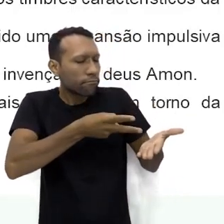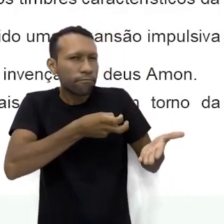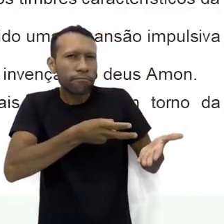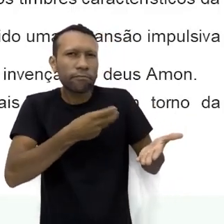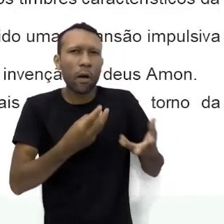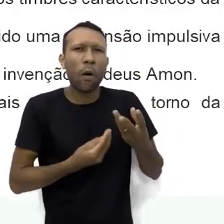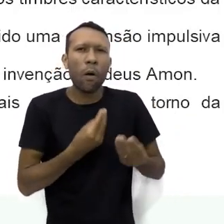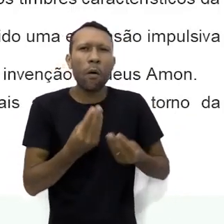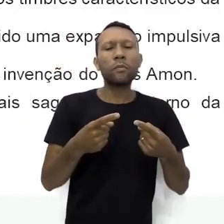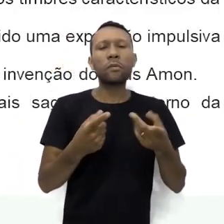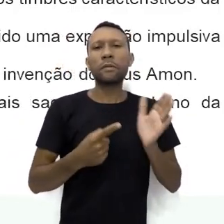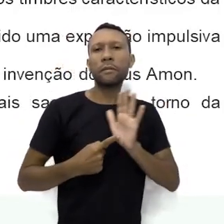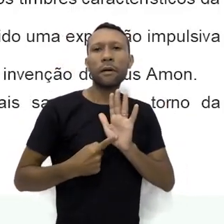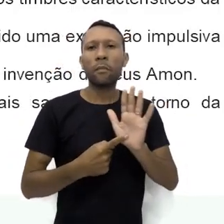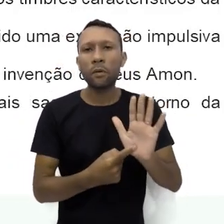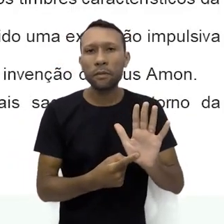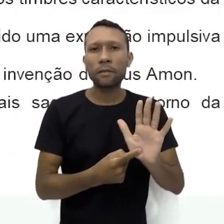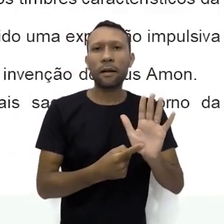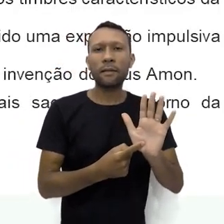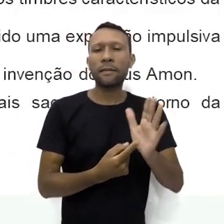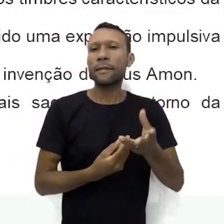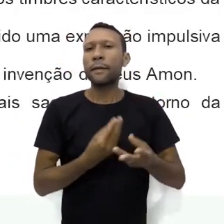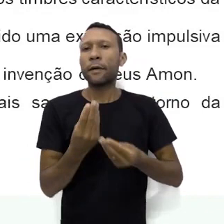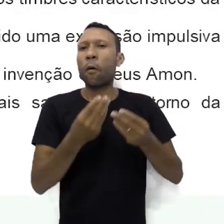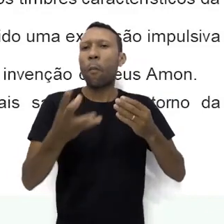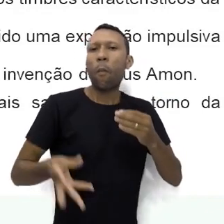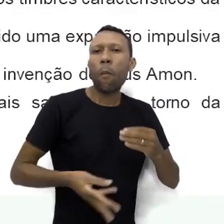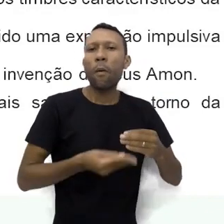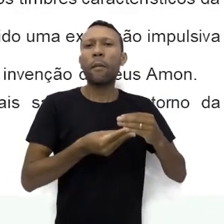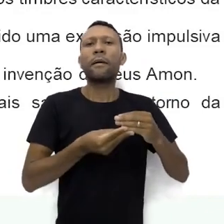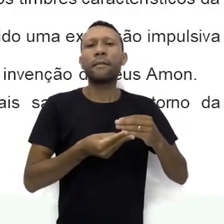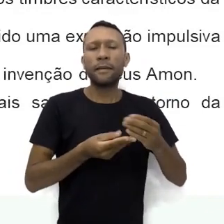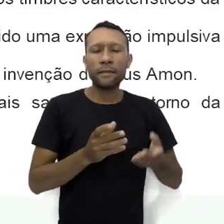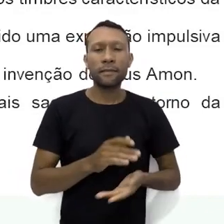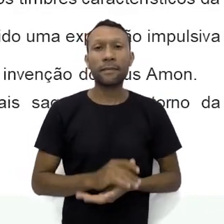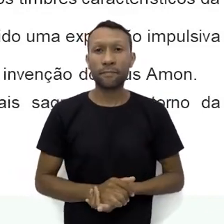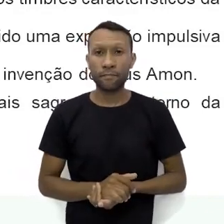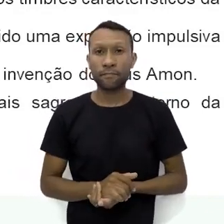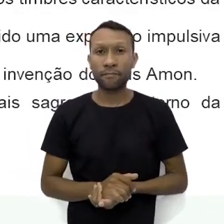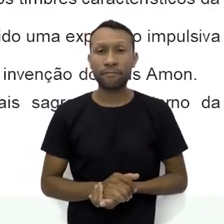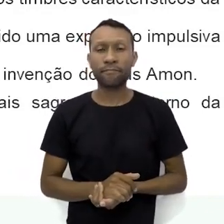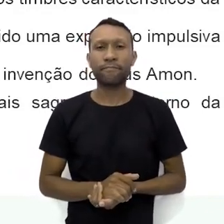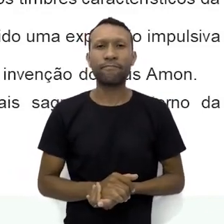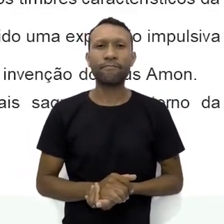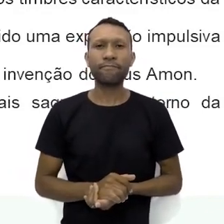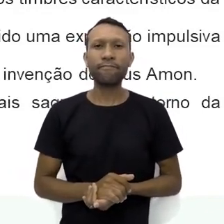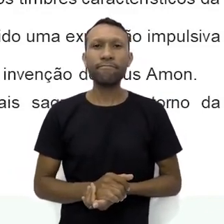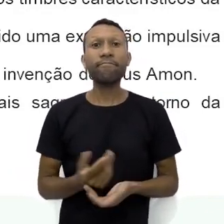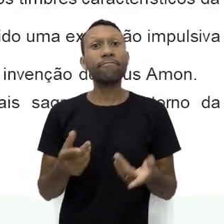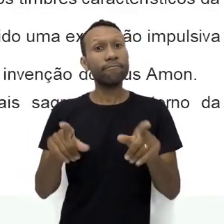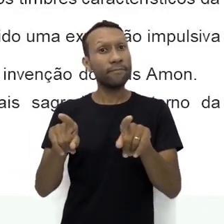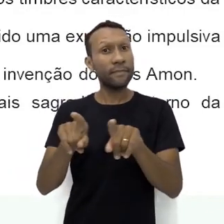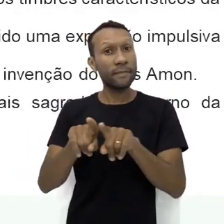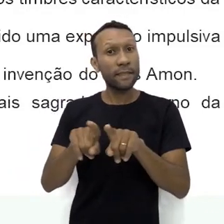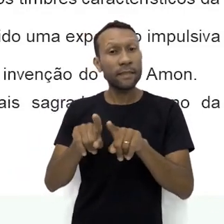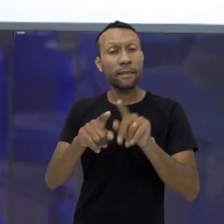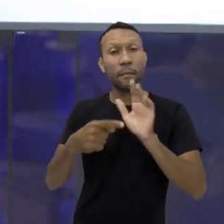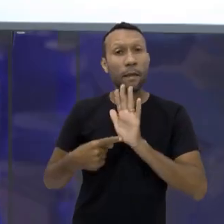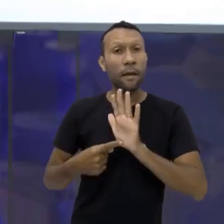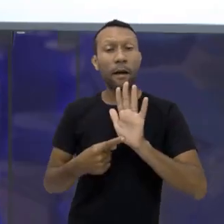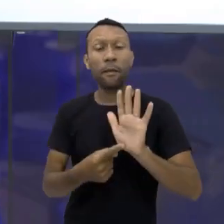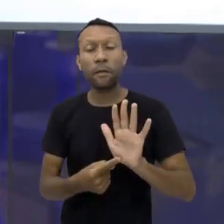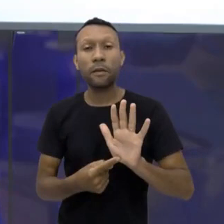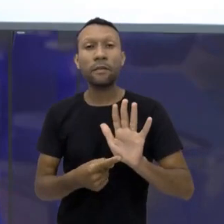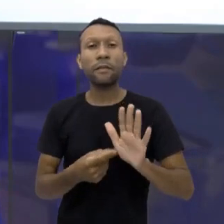música era empregada, né? E a forma como era complementada esses rituais sagrados. E também